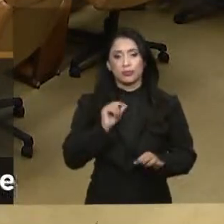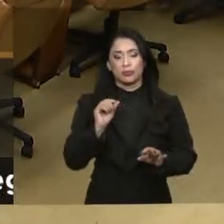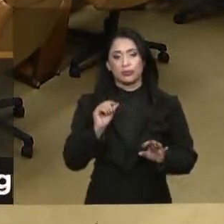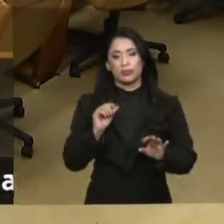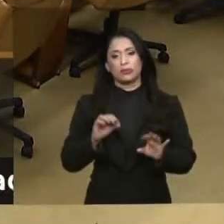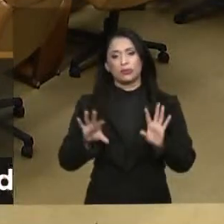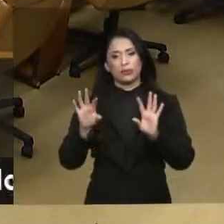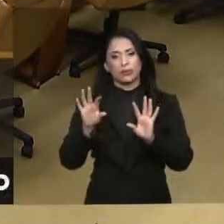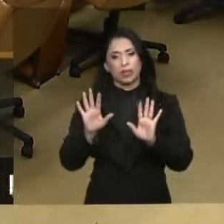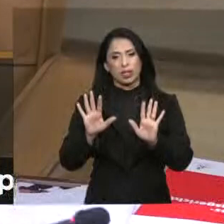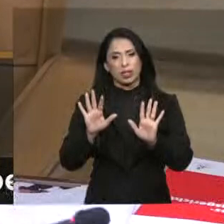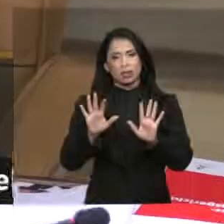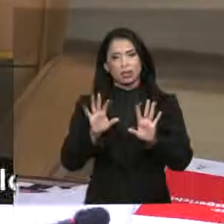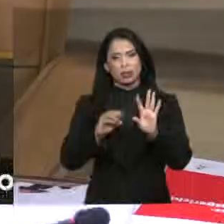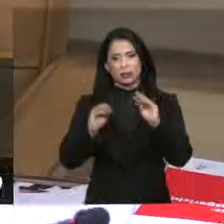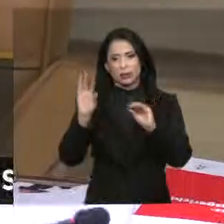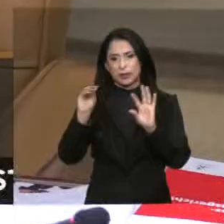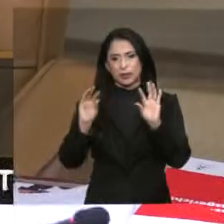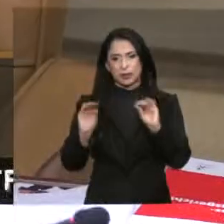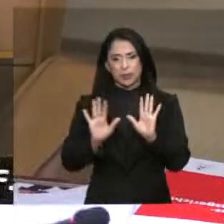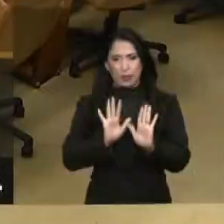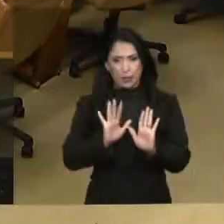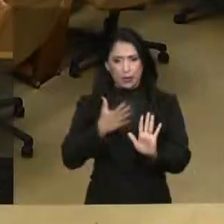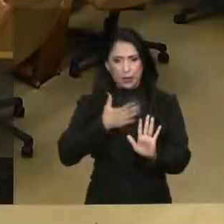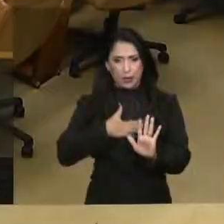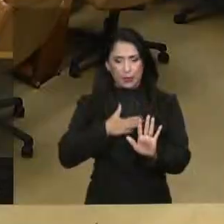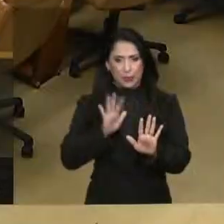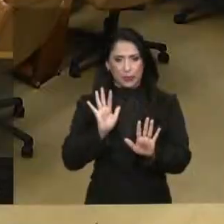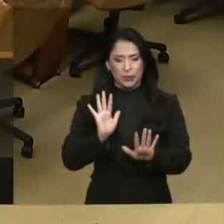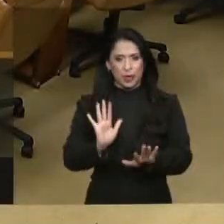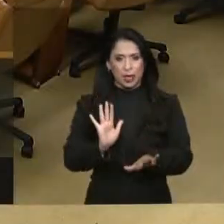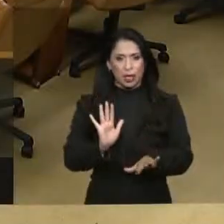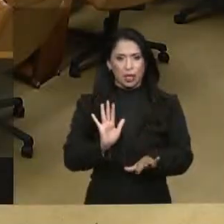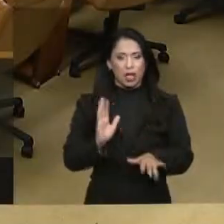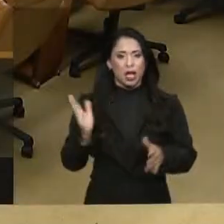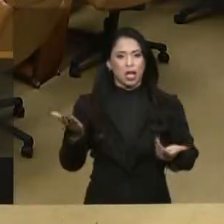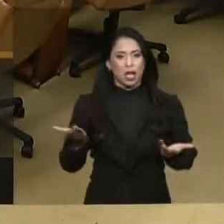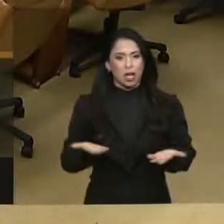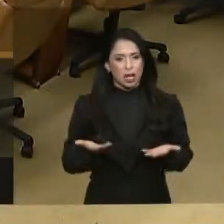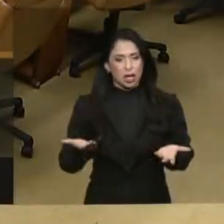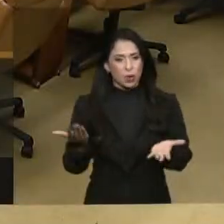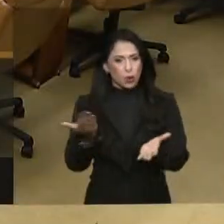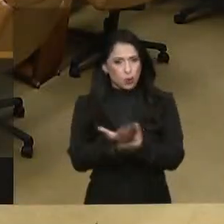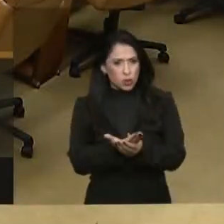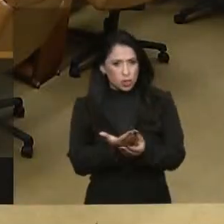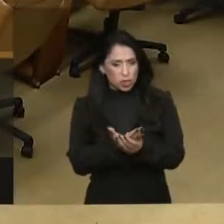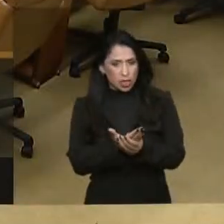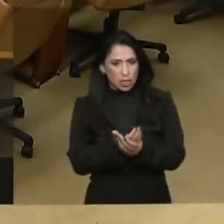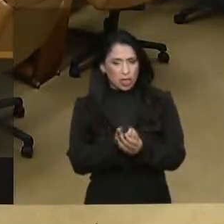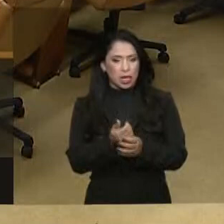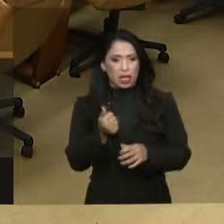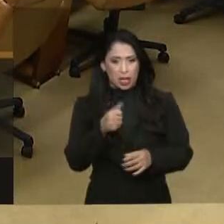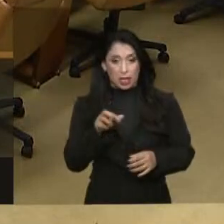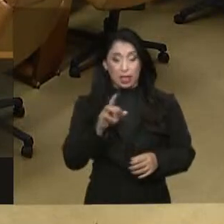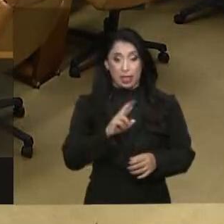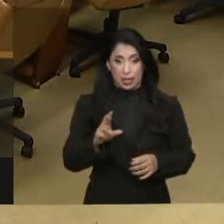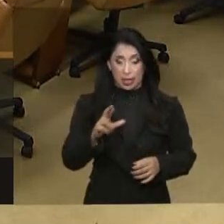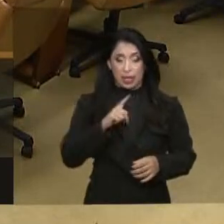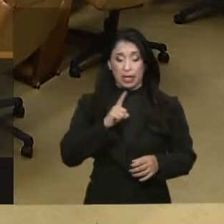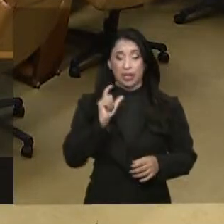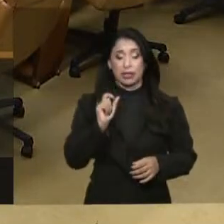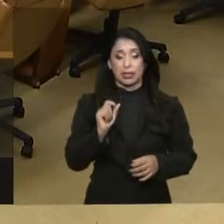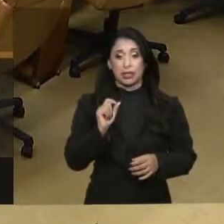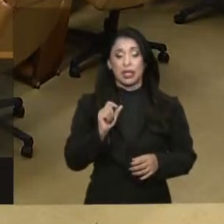Não há essa distinção, só para deixar muito claro. Não, vou deixar claro o seguinte... Hoje, a ação rescisória cabe por violação de